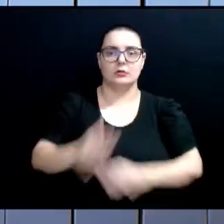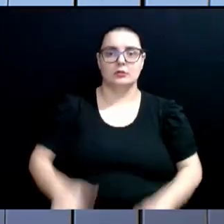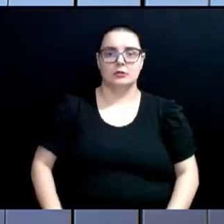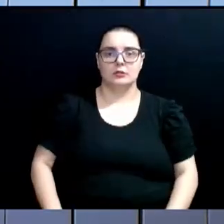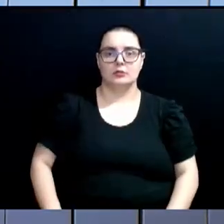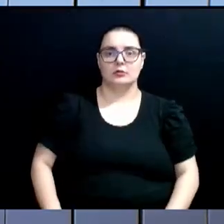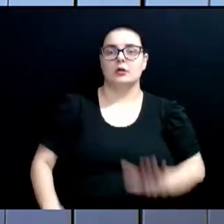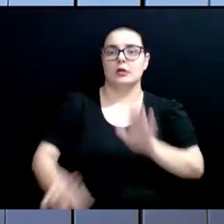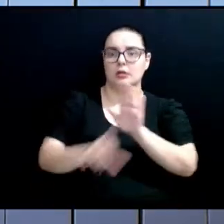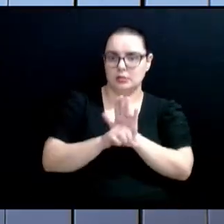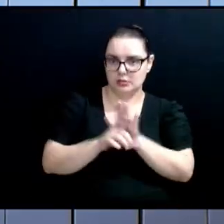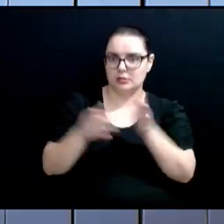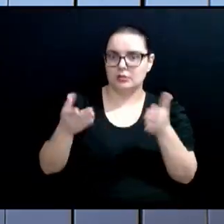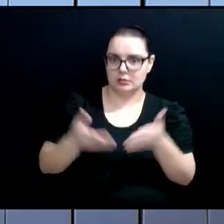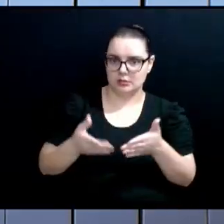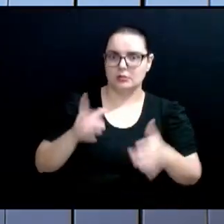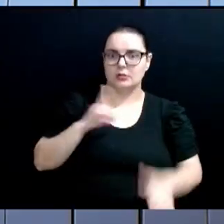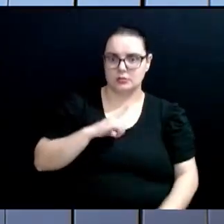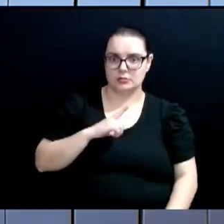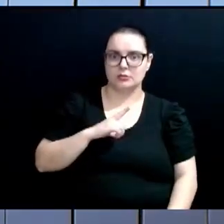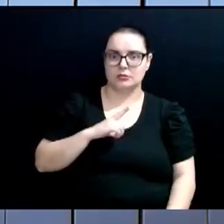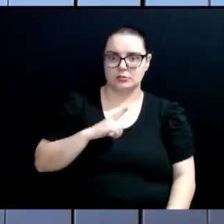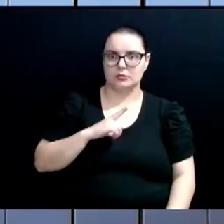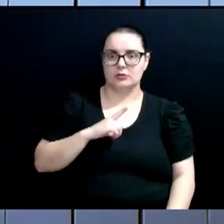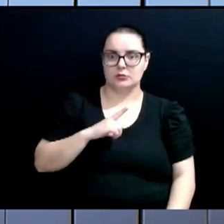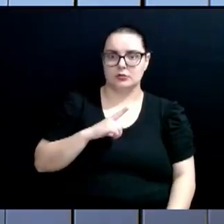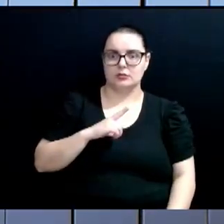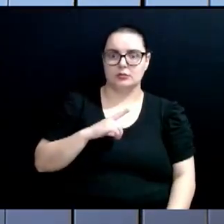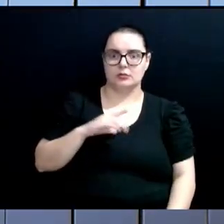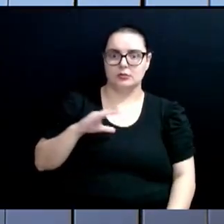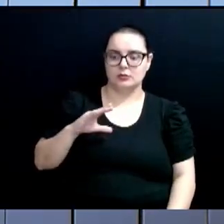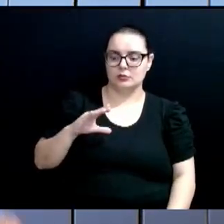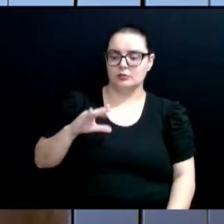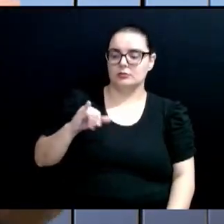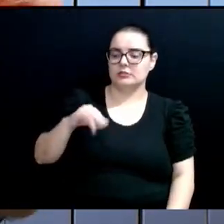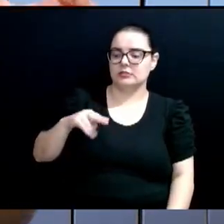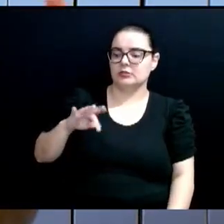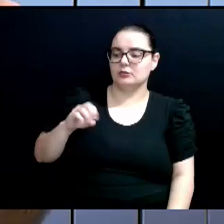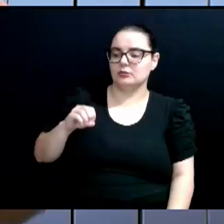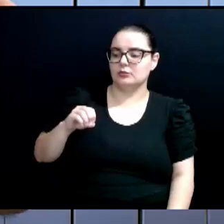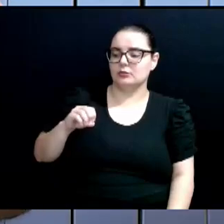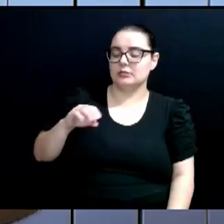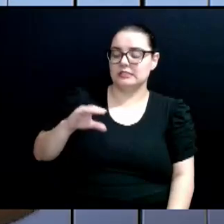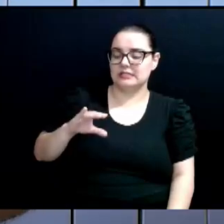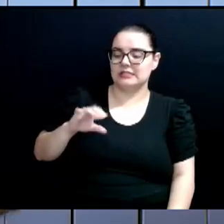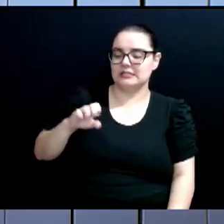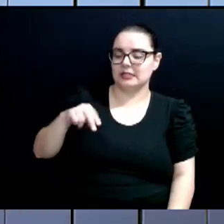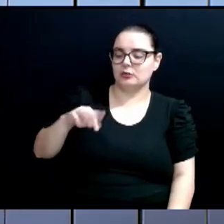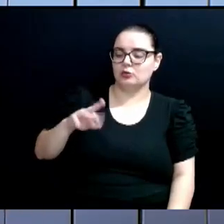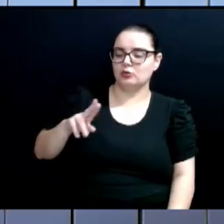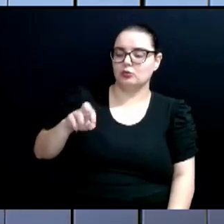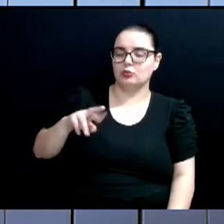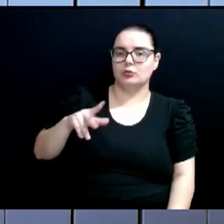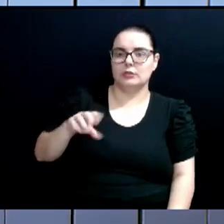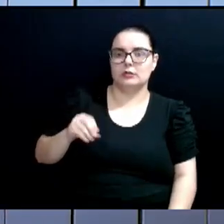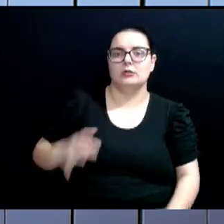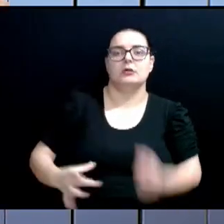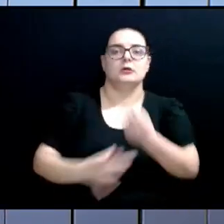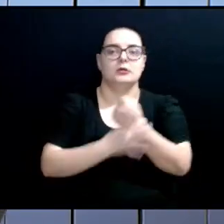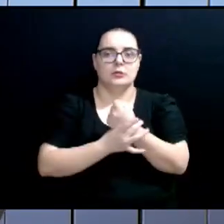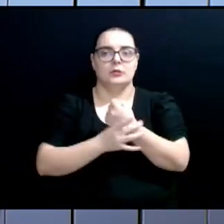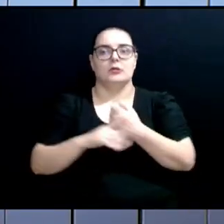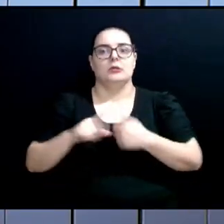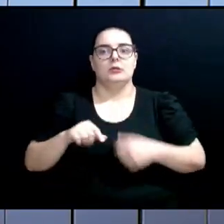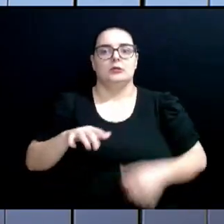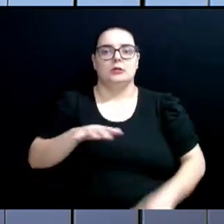atualmente existente sobre os cinturões, chamados cinturões de segurança, né, que são aquelas partes da cidade,